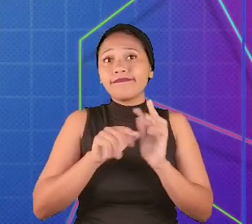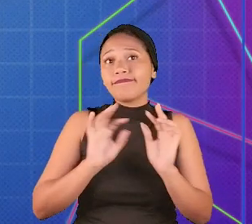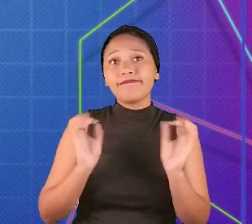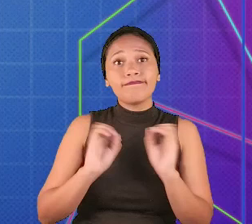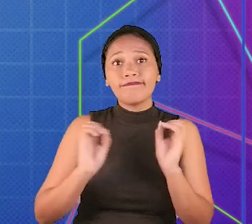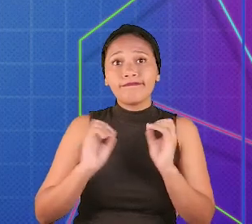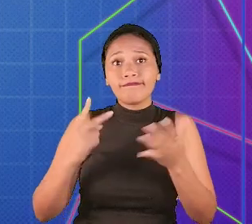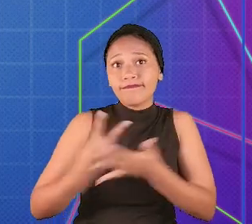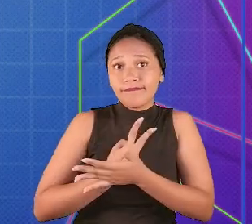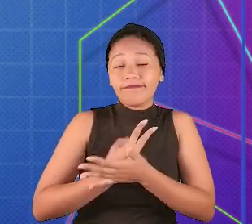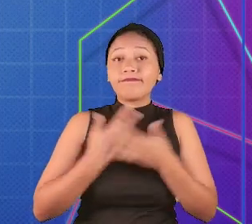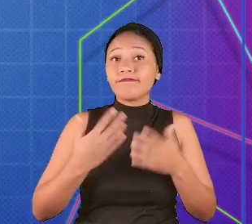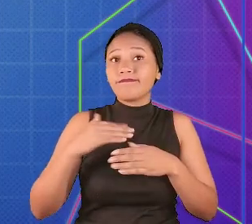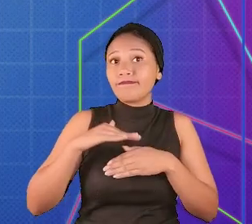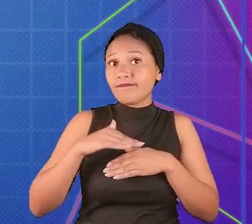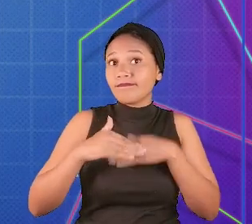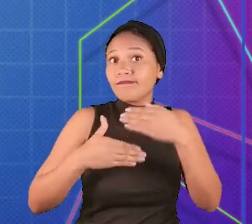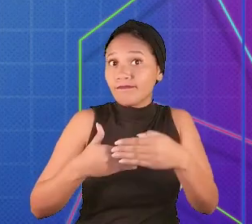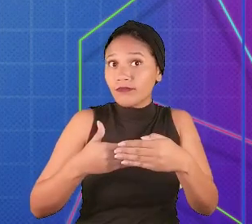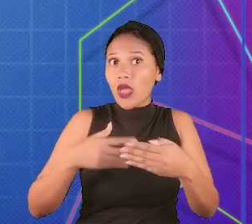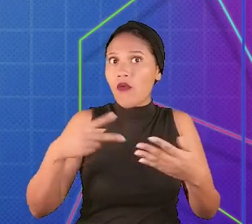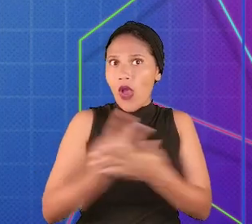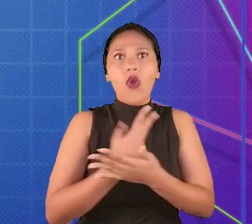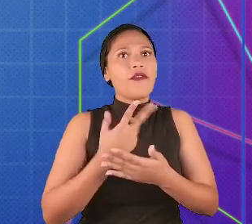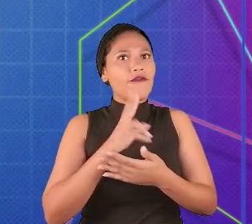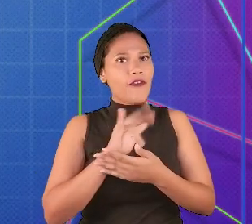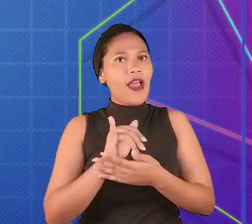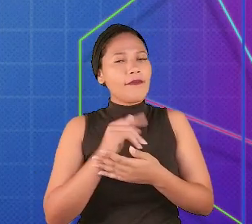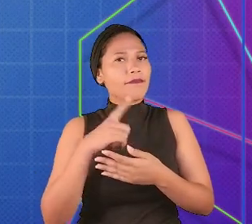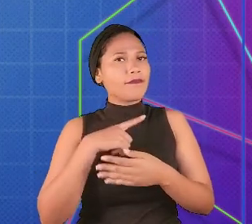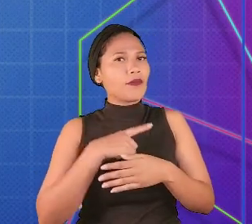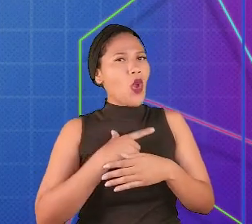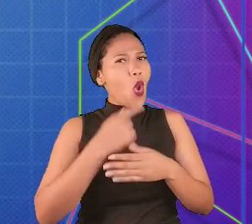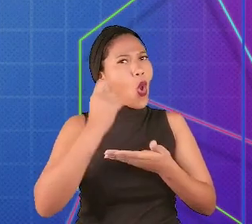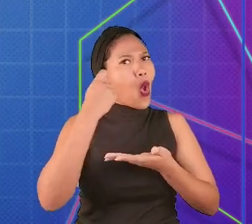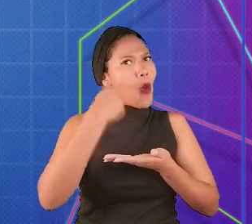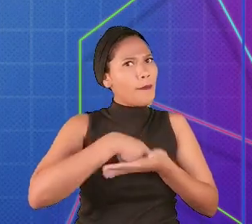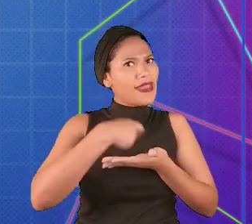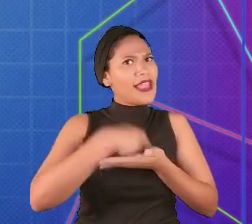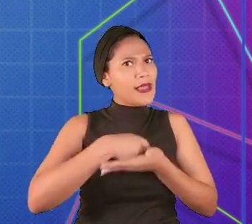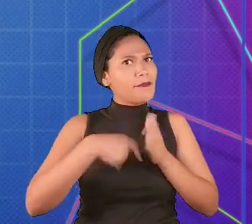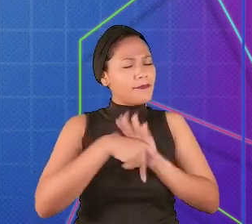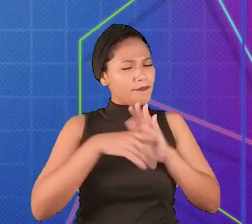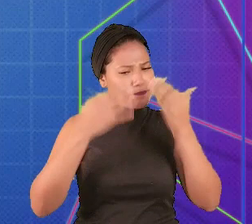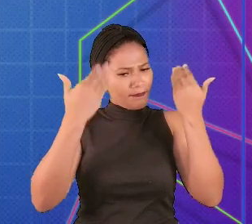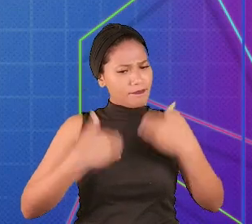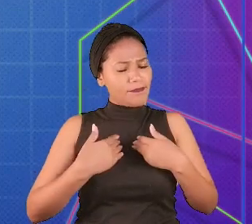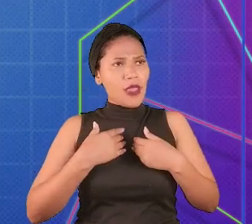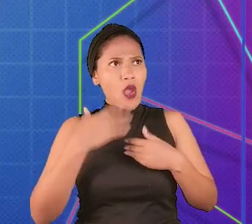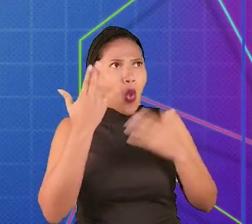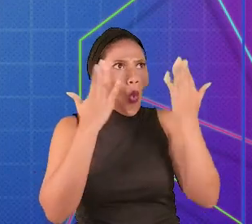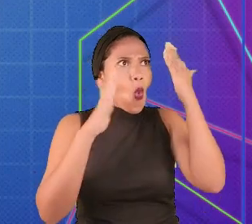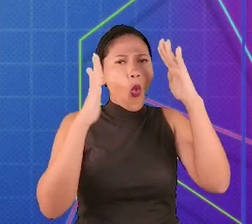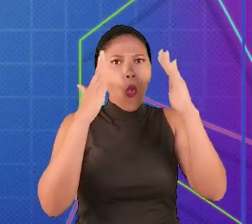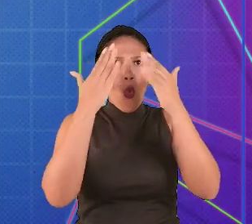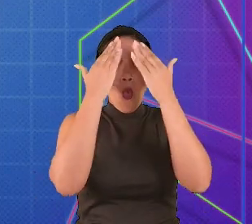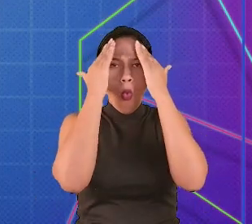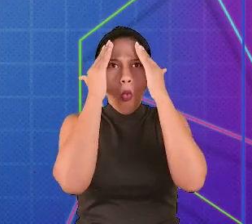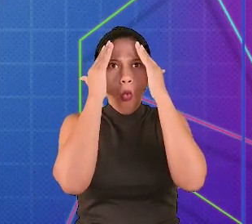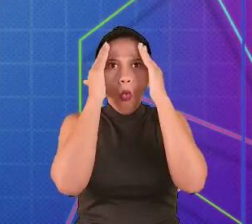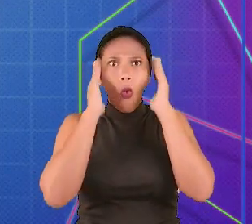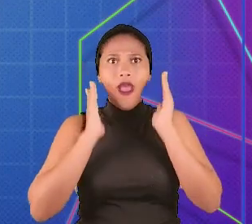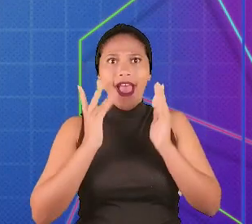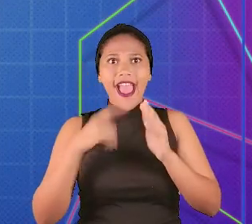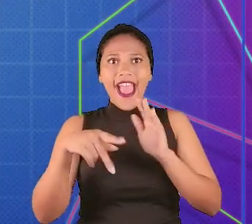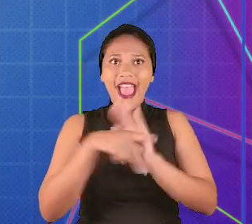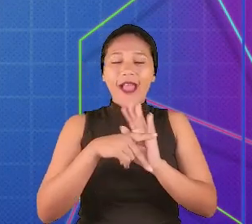ou conflito. Pouco depois, algo vai acontecer que vai obrigar o meu personagem a embarcar numa aventura. Esse ponto é